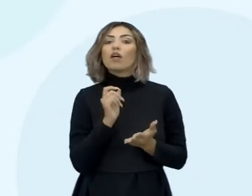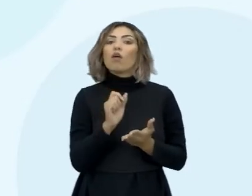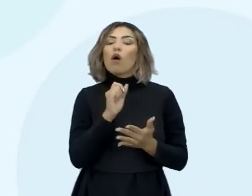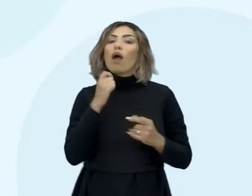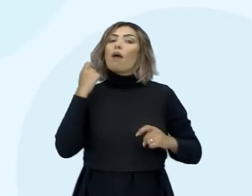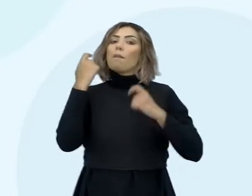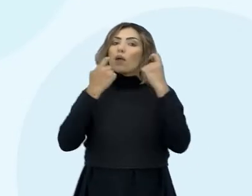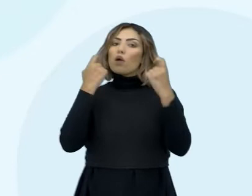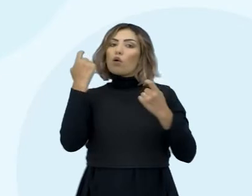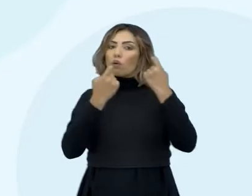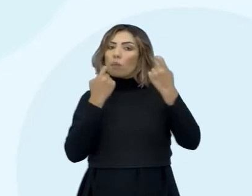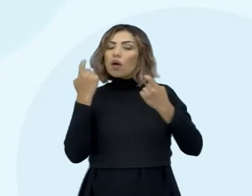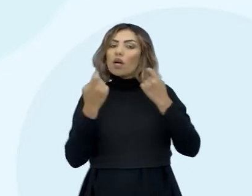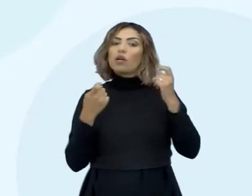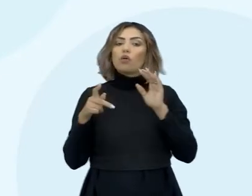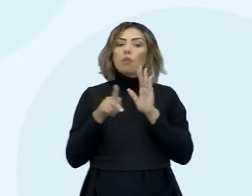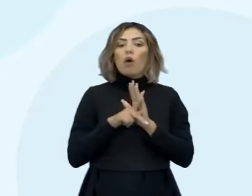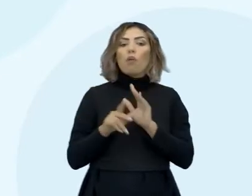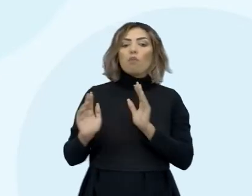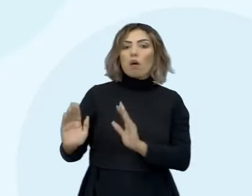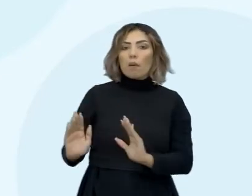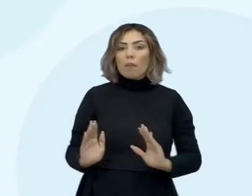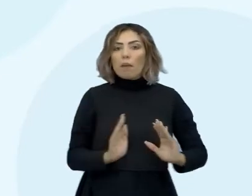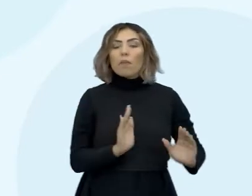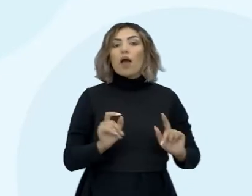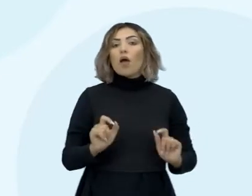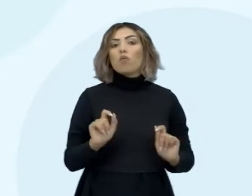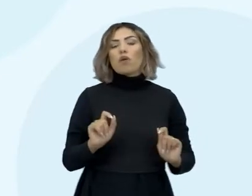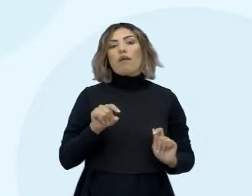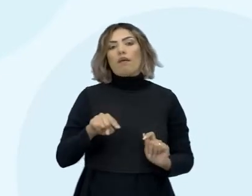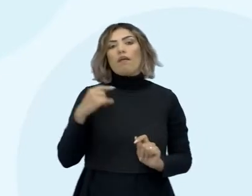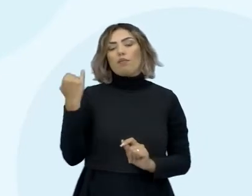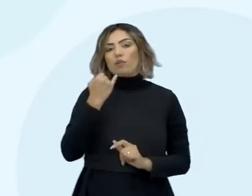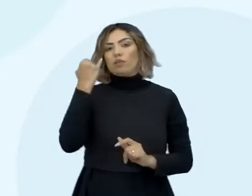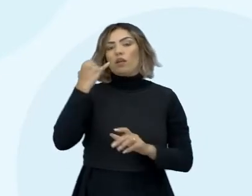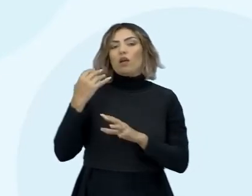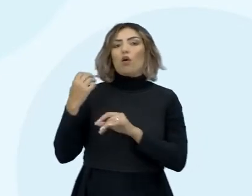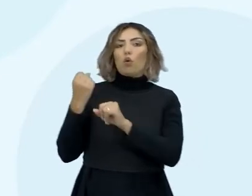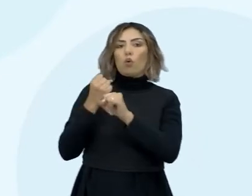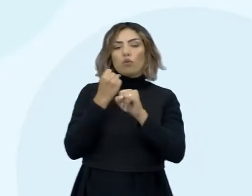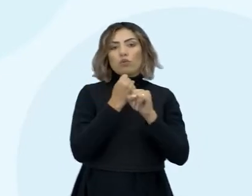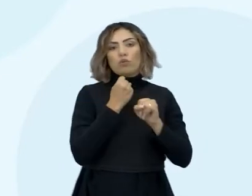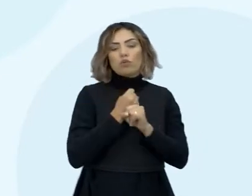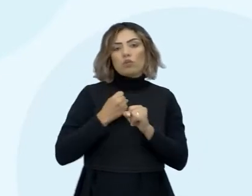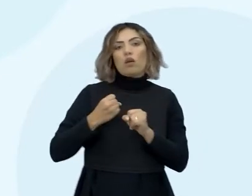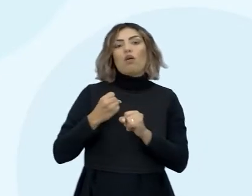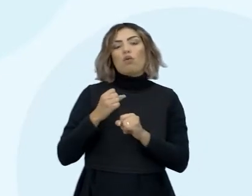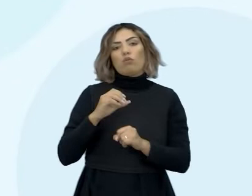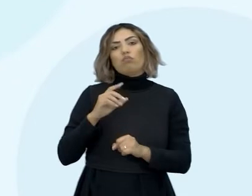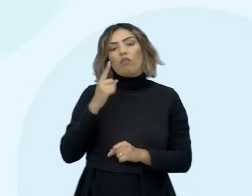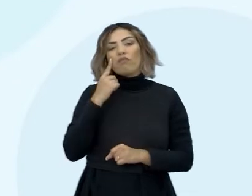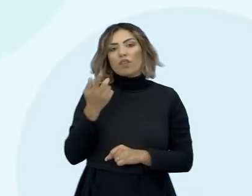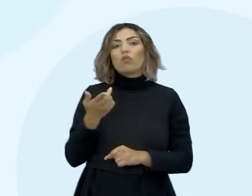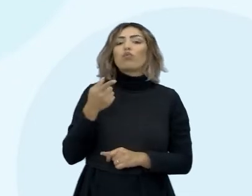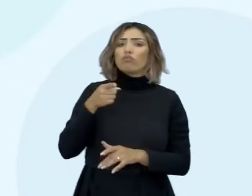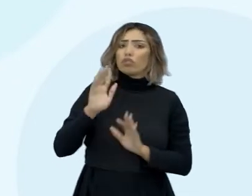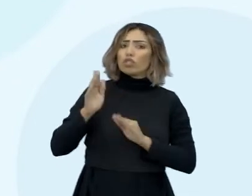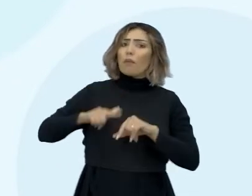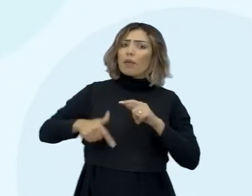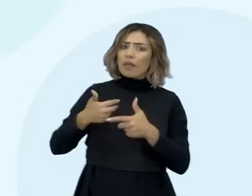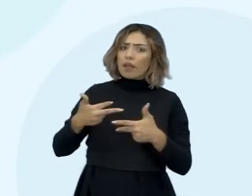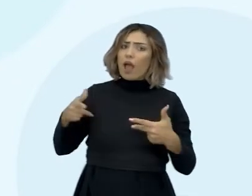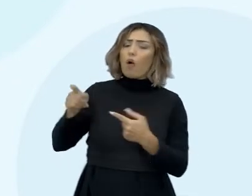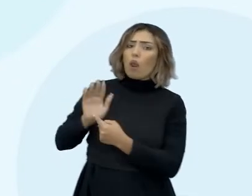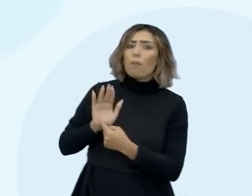índices associados aos níveis de sustentabilidade da construção civil. Aqueles materiais que ele calculou e mostrou aí na aula para vocês também,